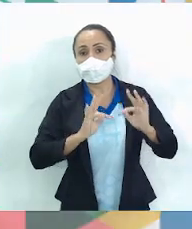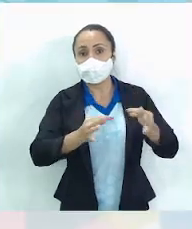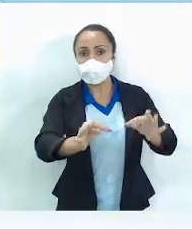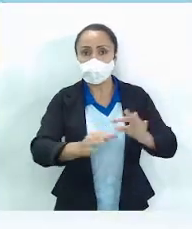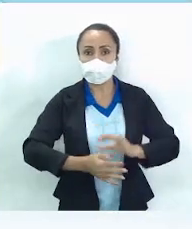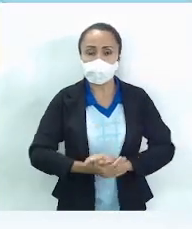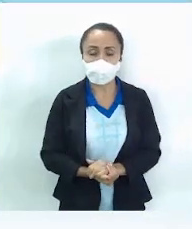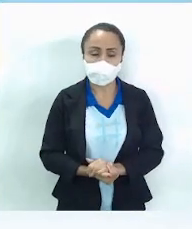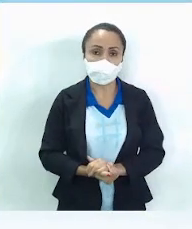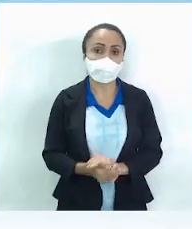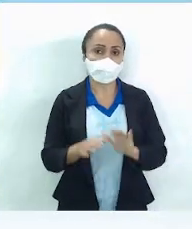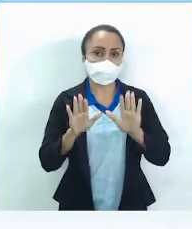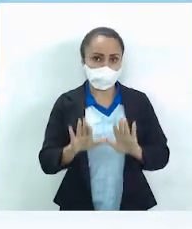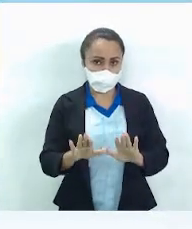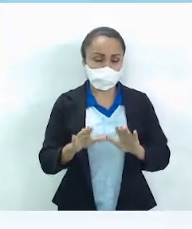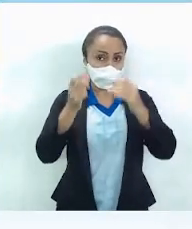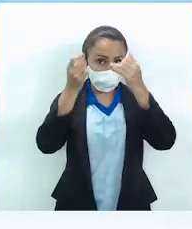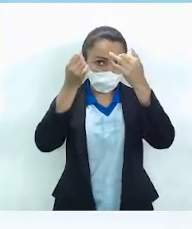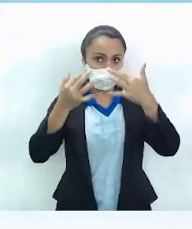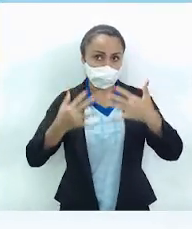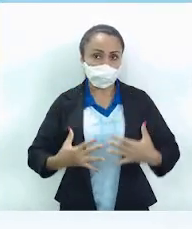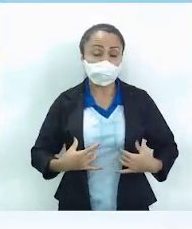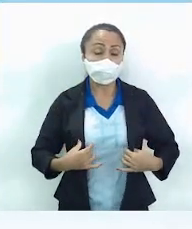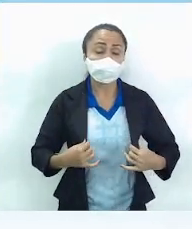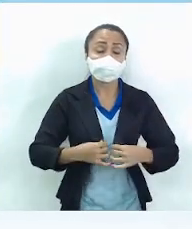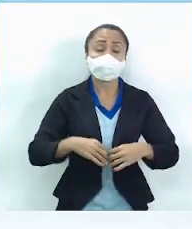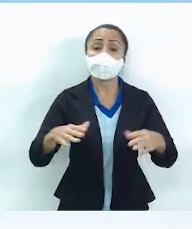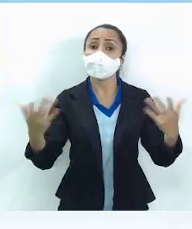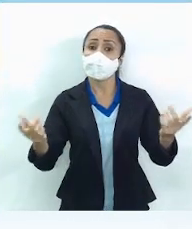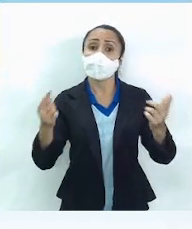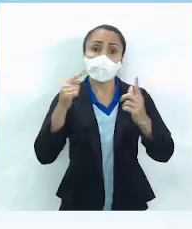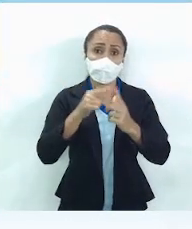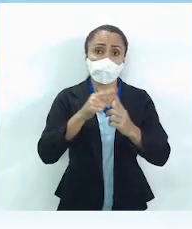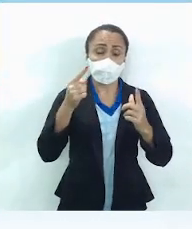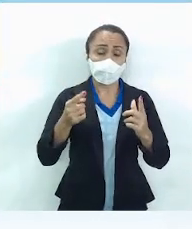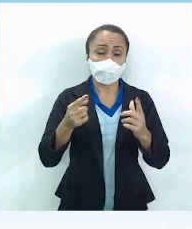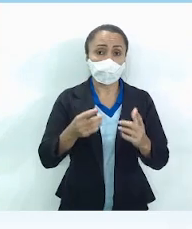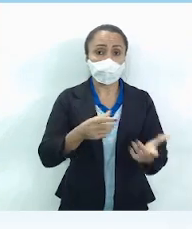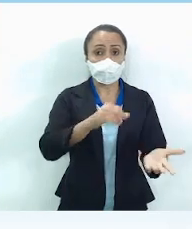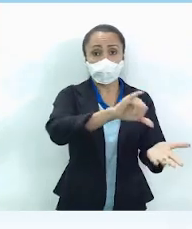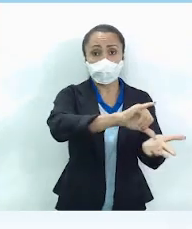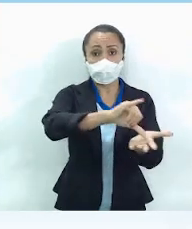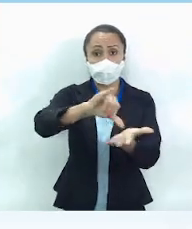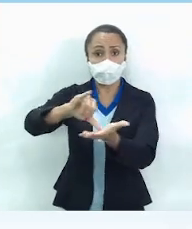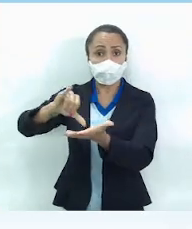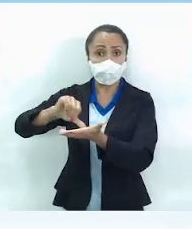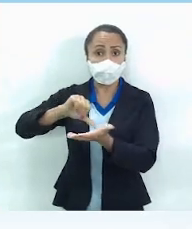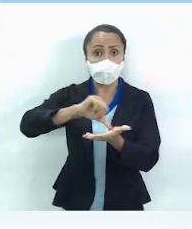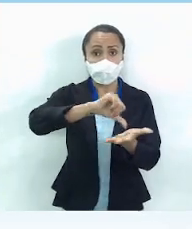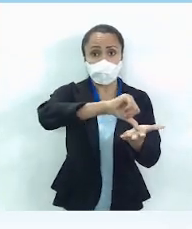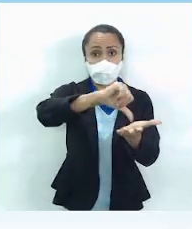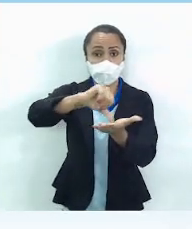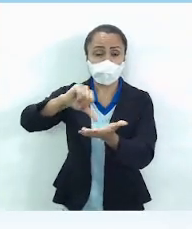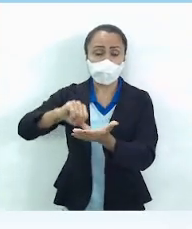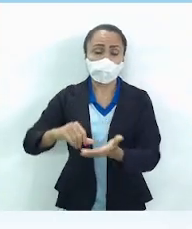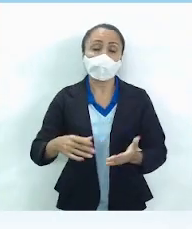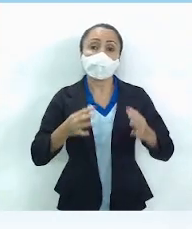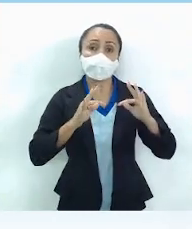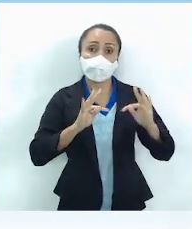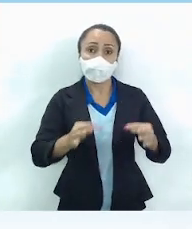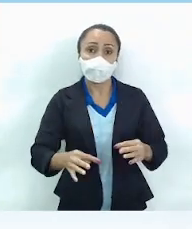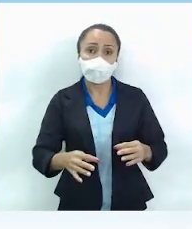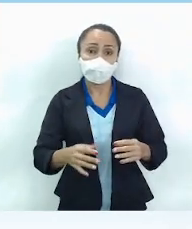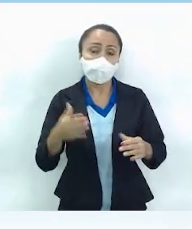tecnológica. Veja só, gente, qual é a finalidade dos polos tecnológicos, incluindo o Tecnopolo aqui do